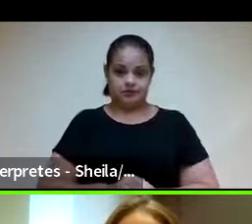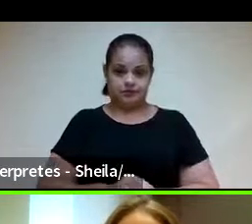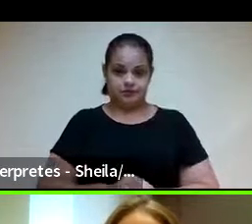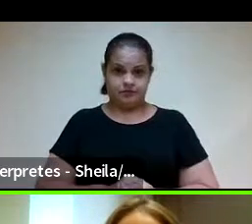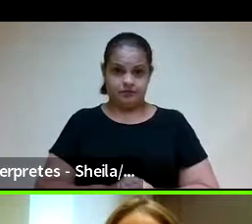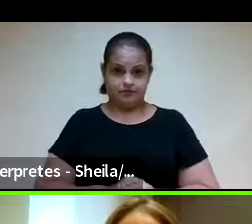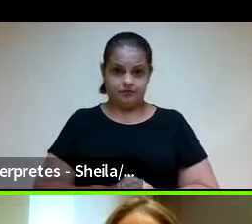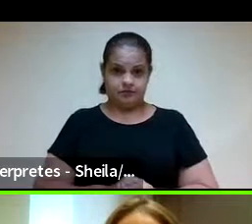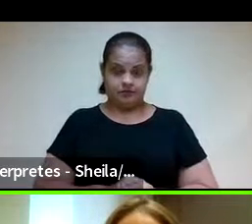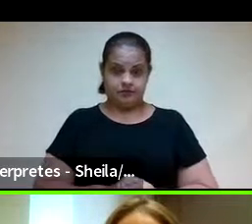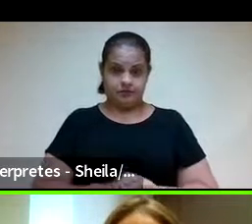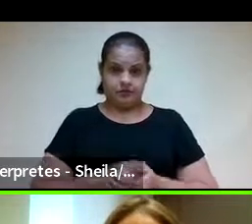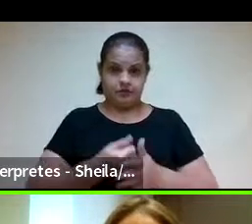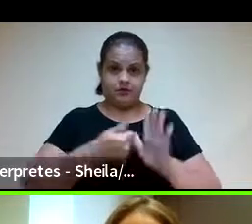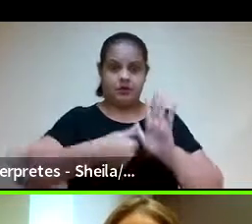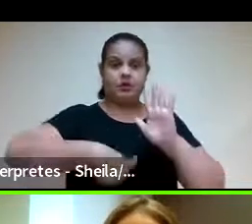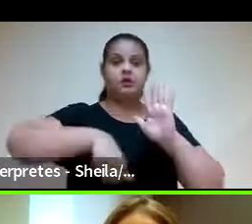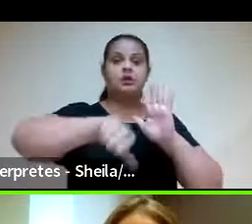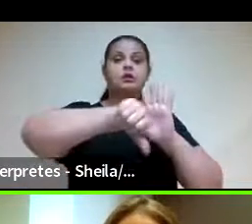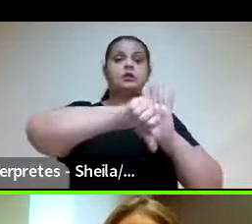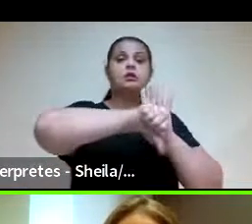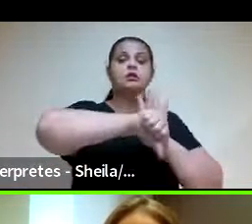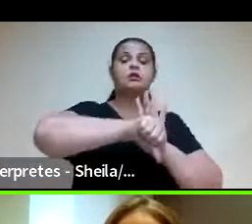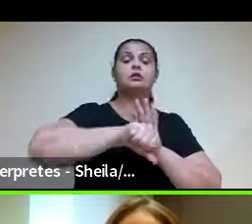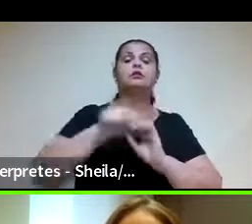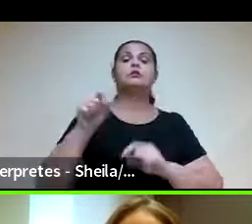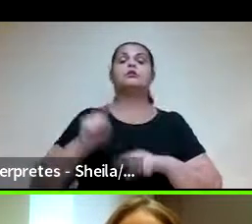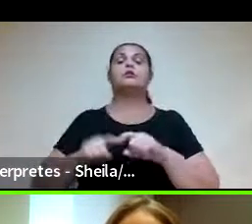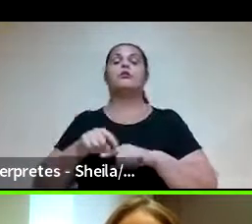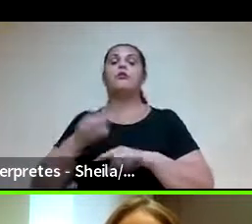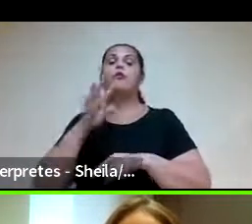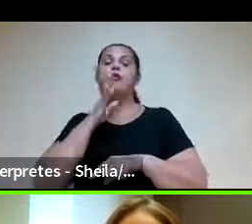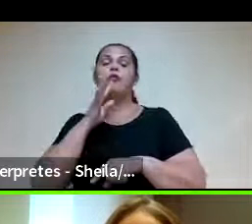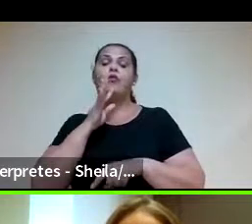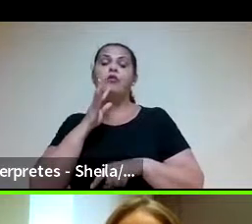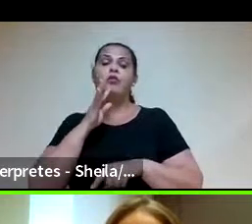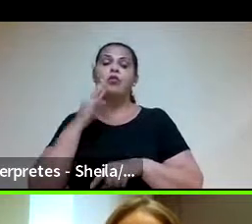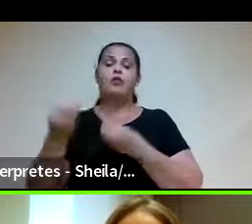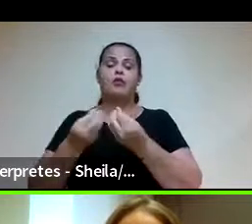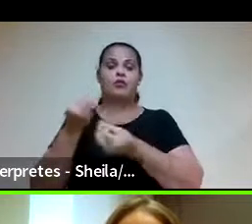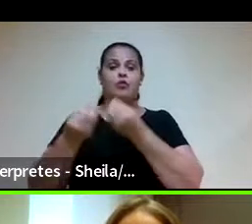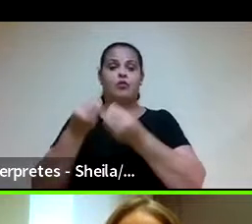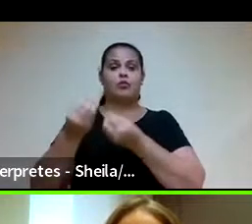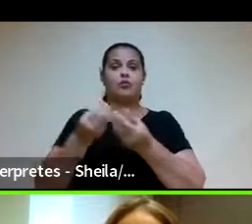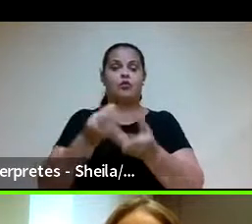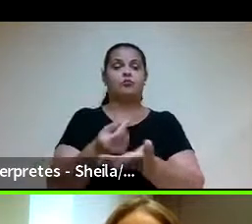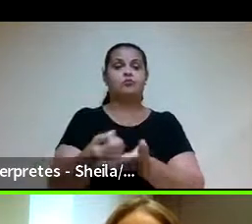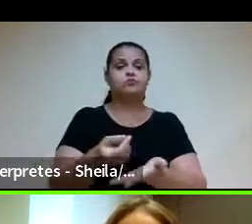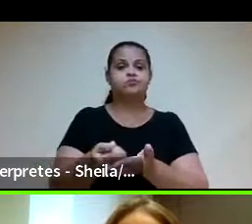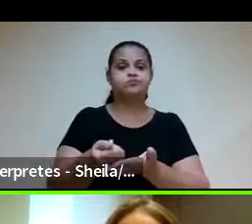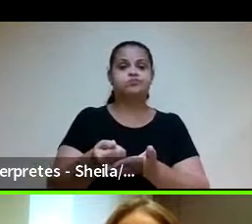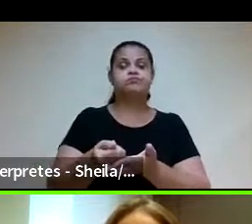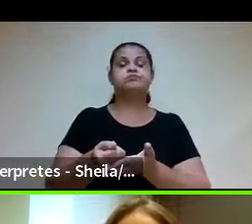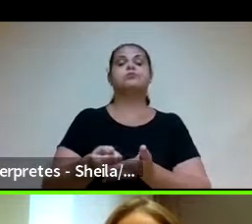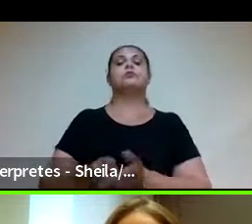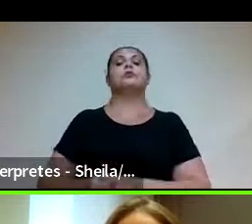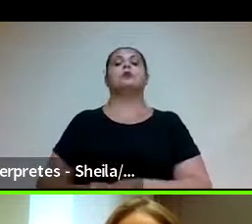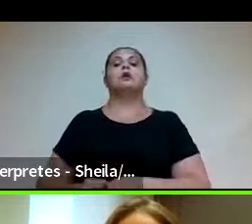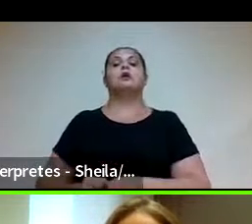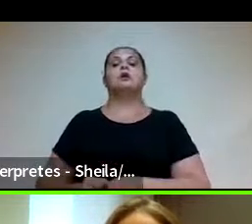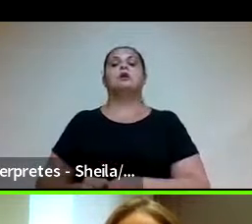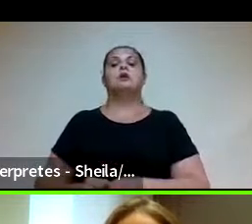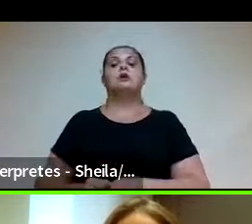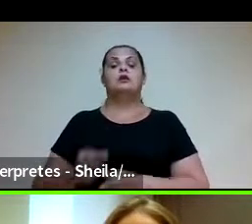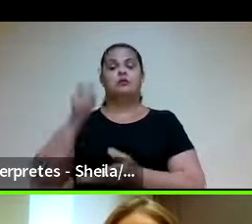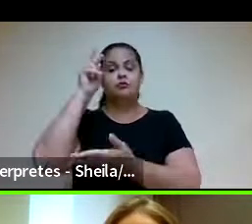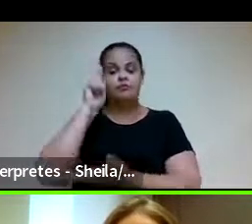de intempestividade e ilegitimidade da parte recorrente. No mérito, caso conhecido, opina pelo desprovimento do recurso a fim de que seja mantida a sentença por seus próprios